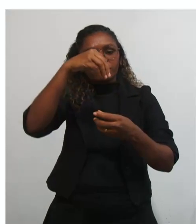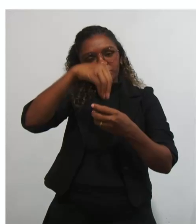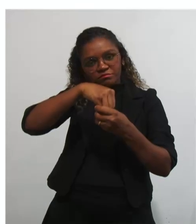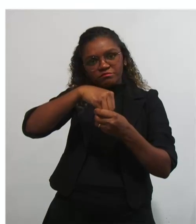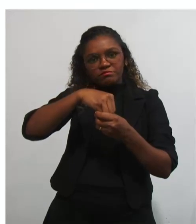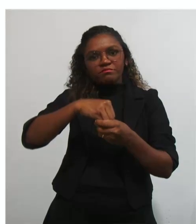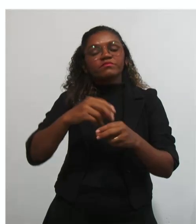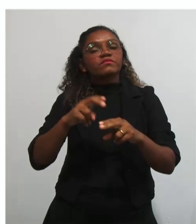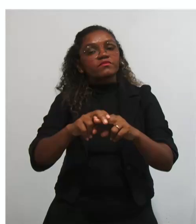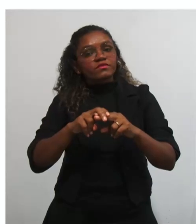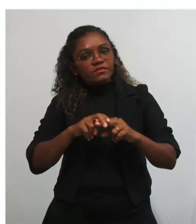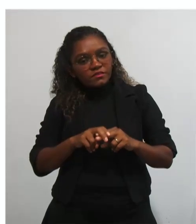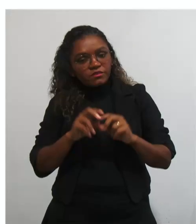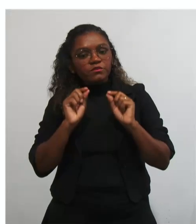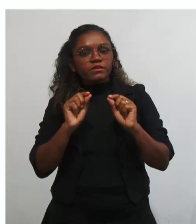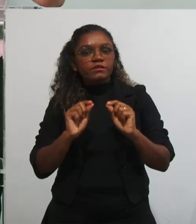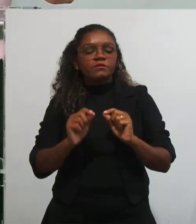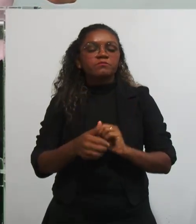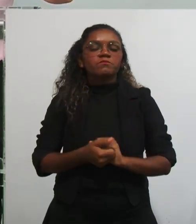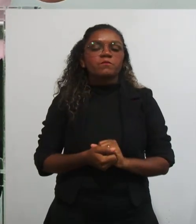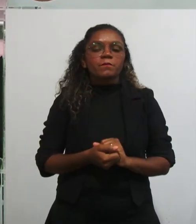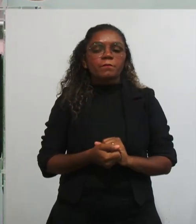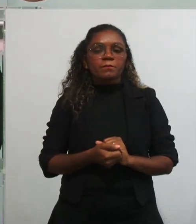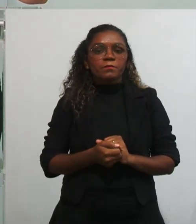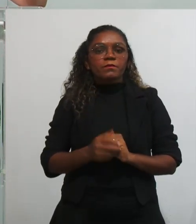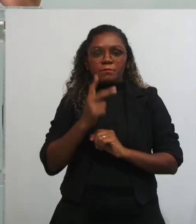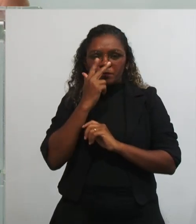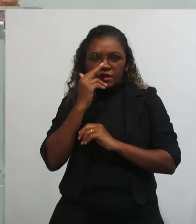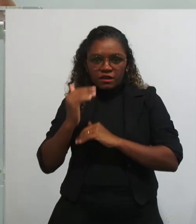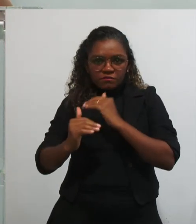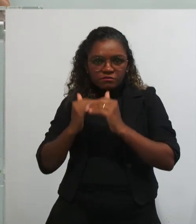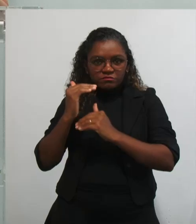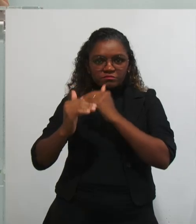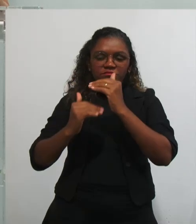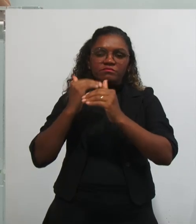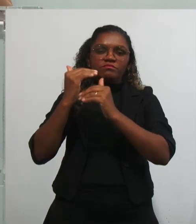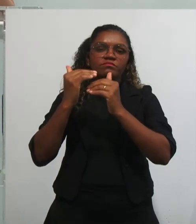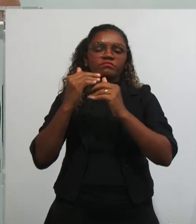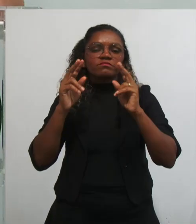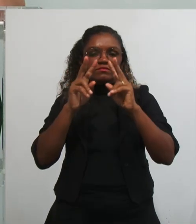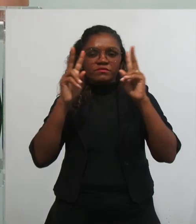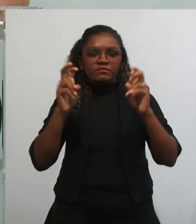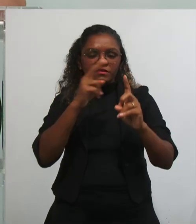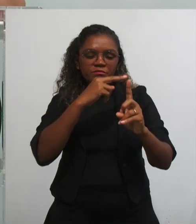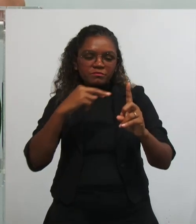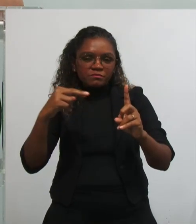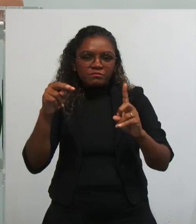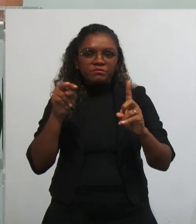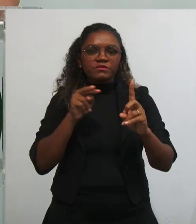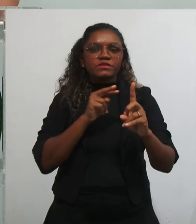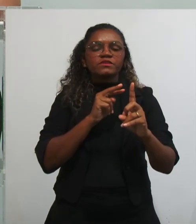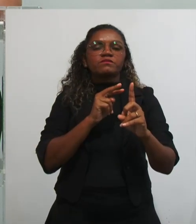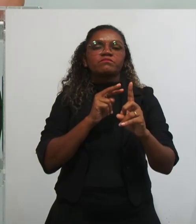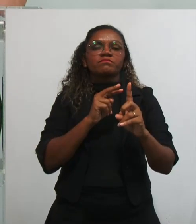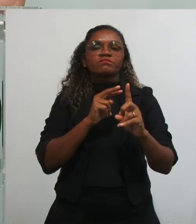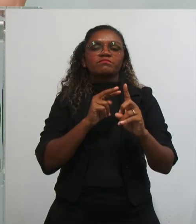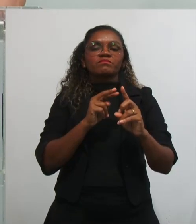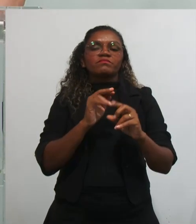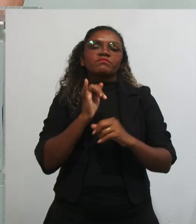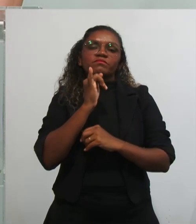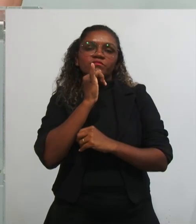Então, o que acontece aqui? Aqui nós já temos um avanço nas perspectivas. Aqui considera-se não